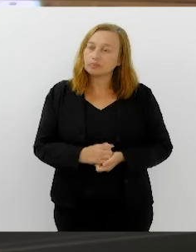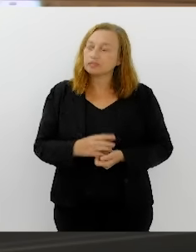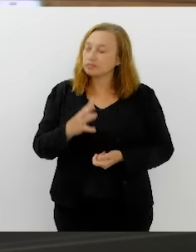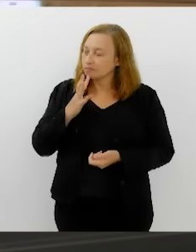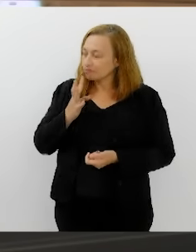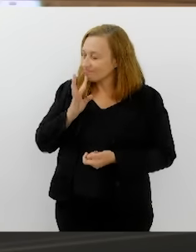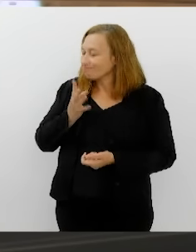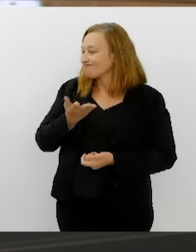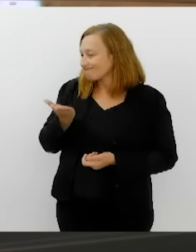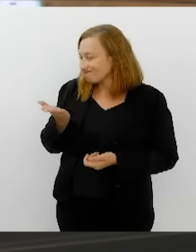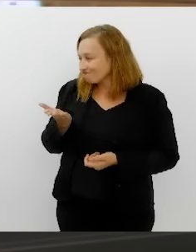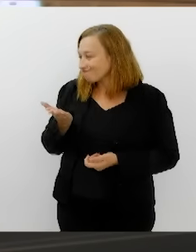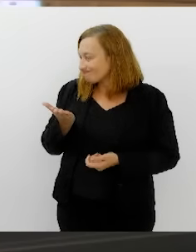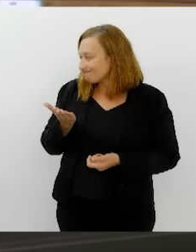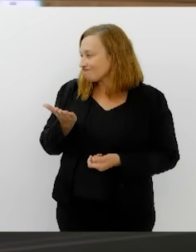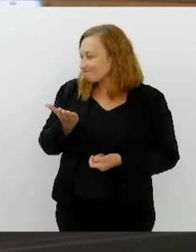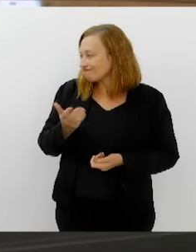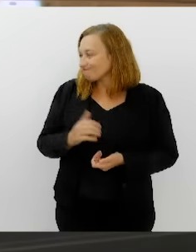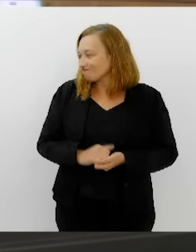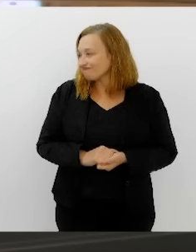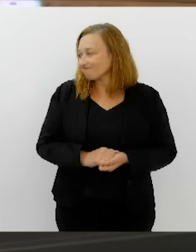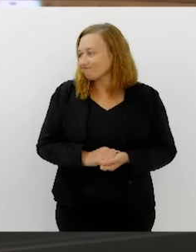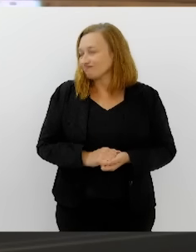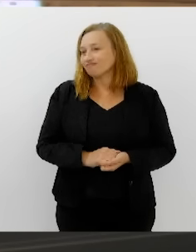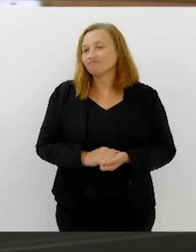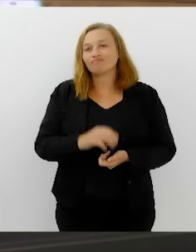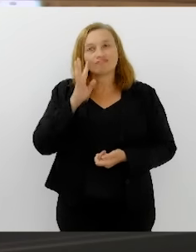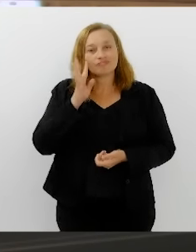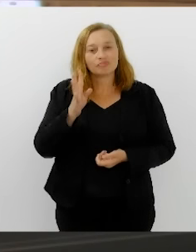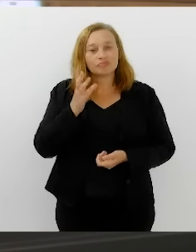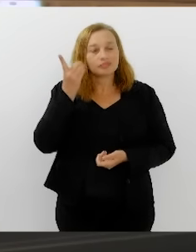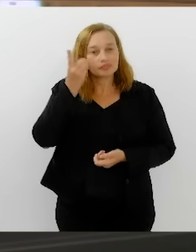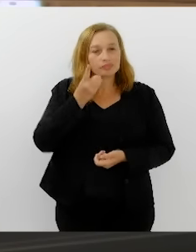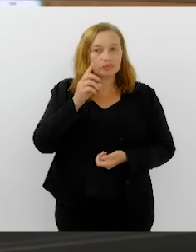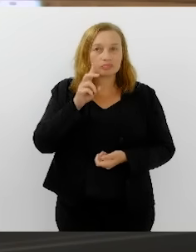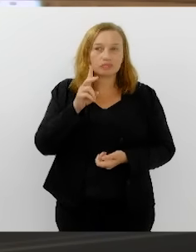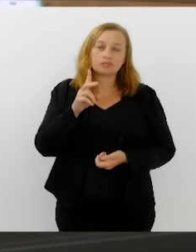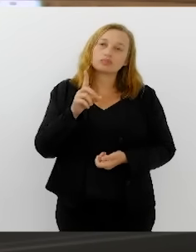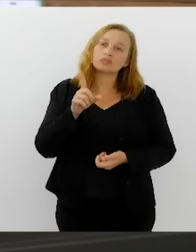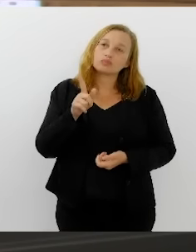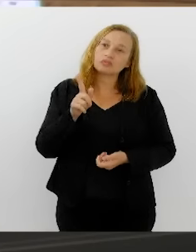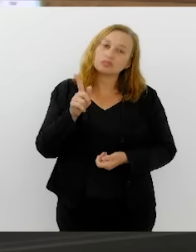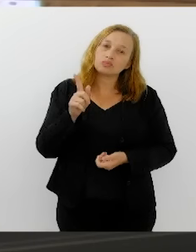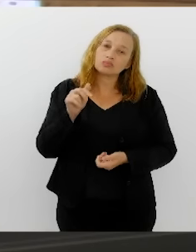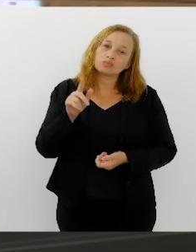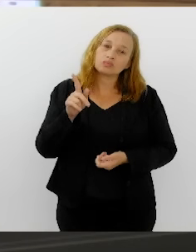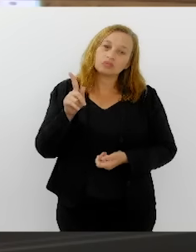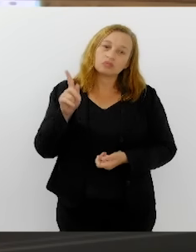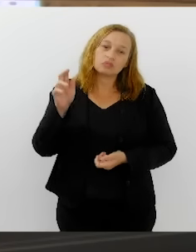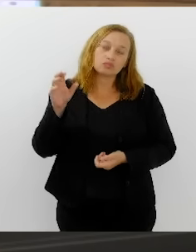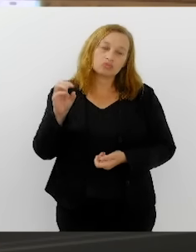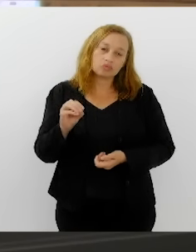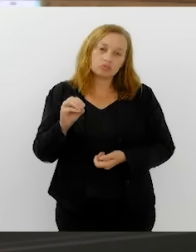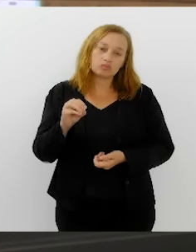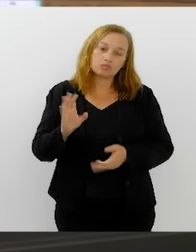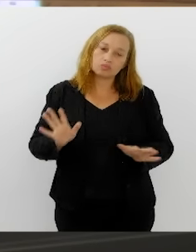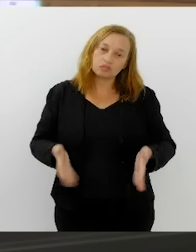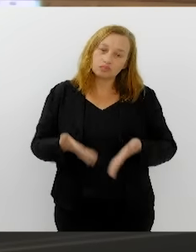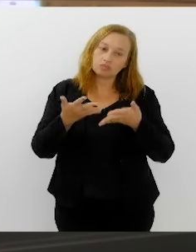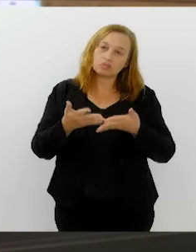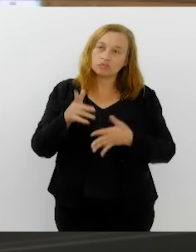conheceram, para nós principalmente, deputado Guleal, que estamos aí na vida pública, incentivado muito pelo